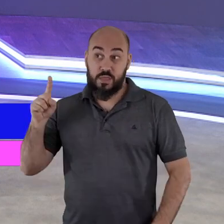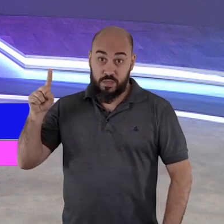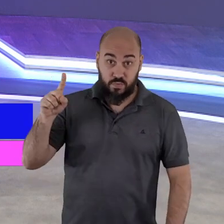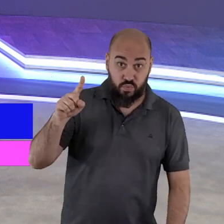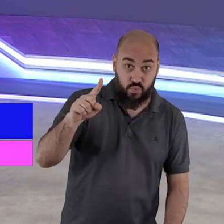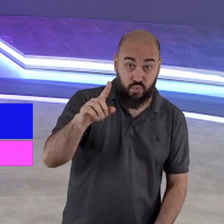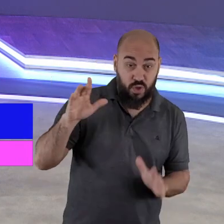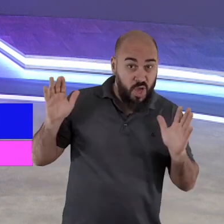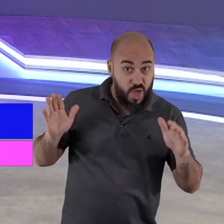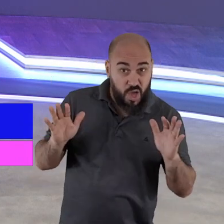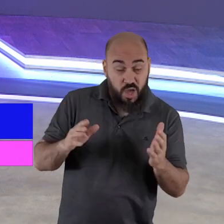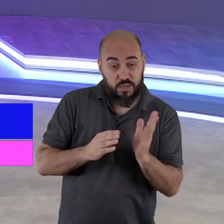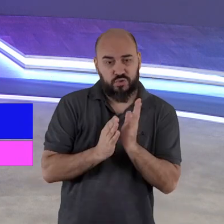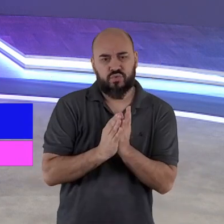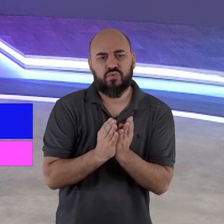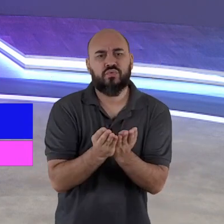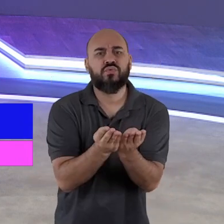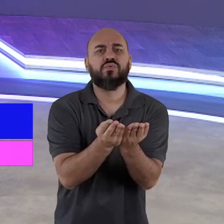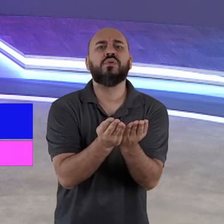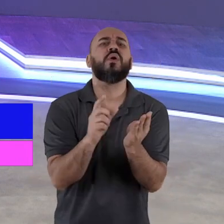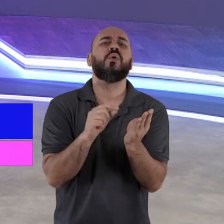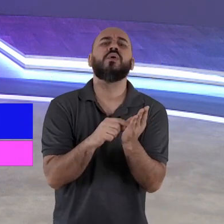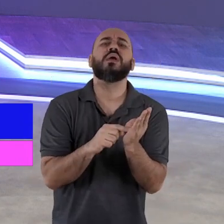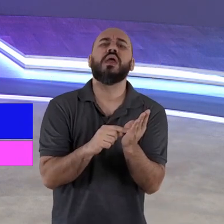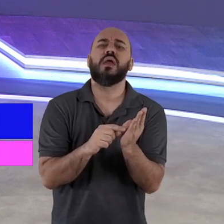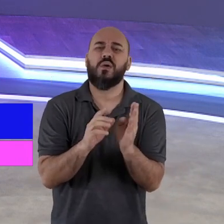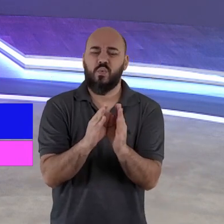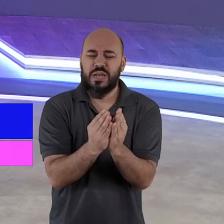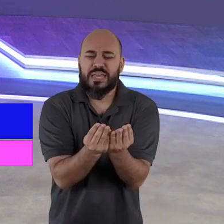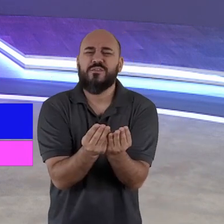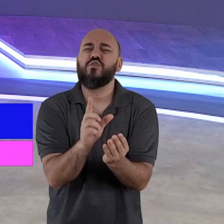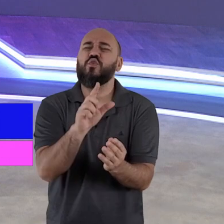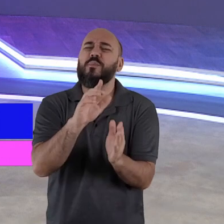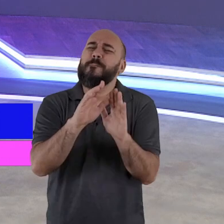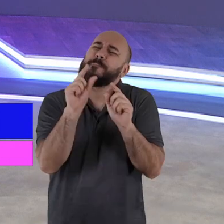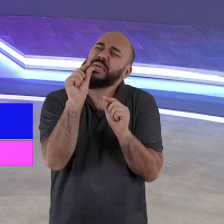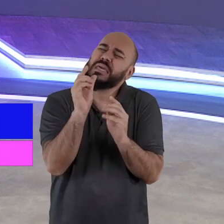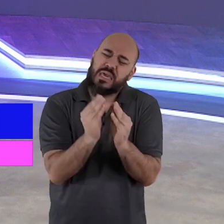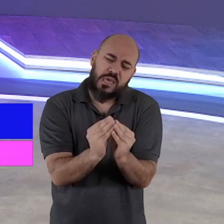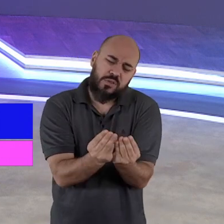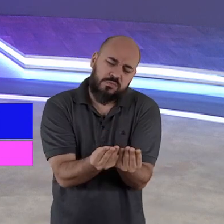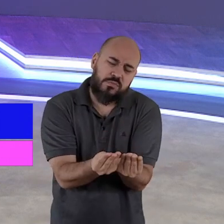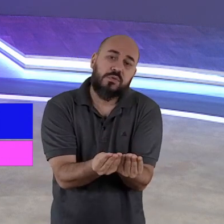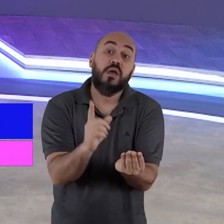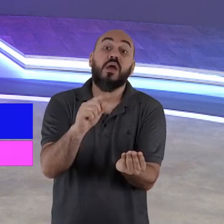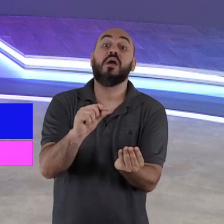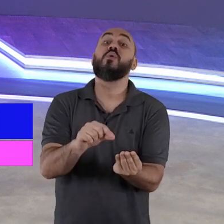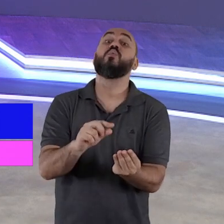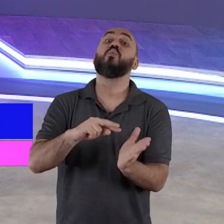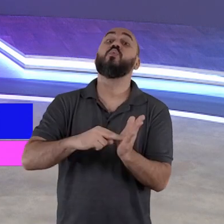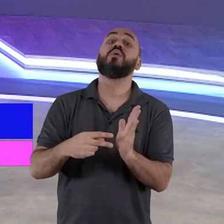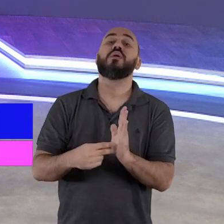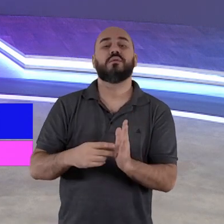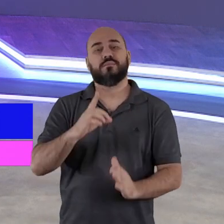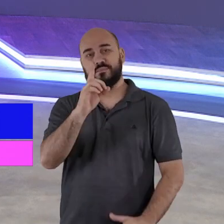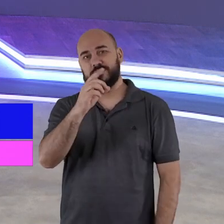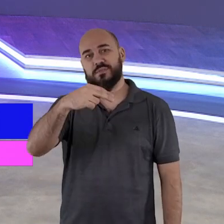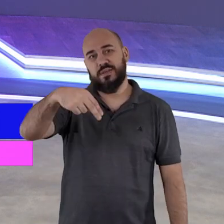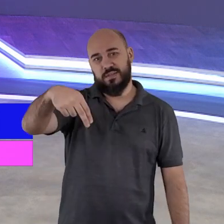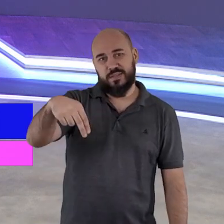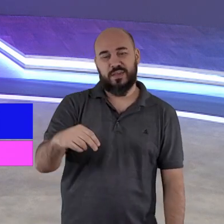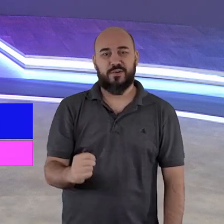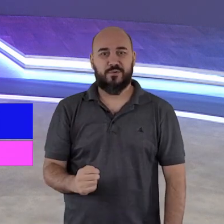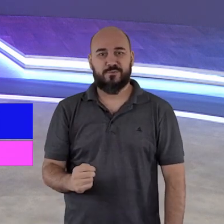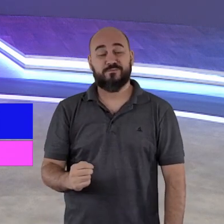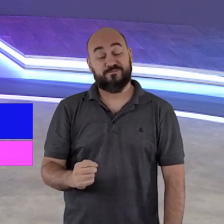representa o livro de Daniel. As profecias de Daniel passaram a ser compreendidas de maneira